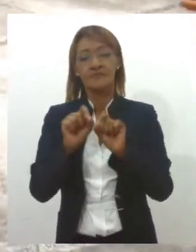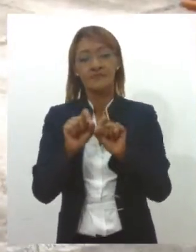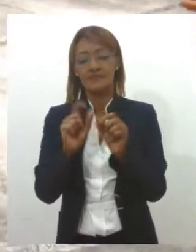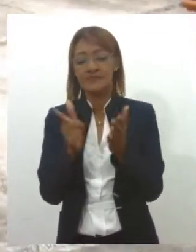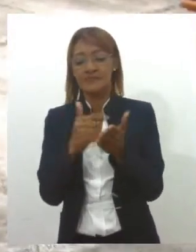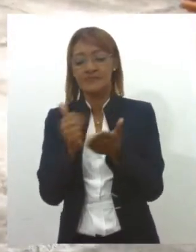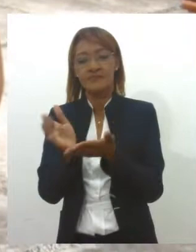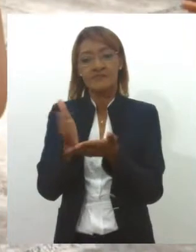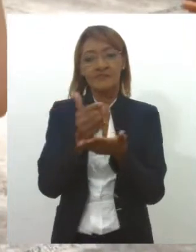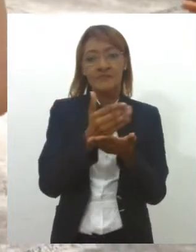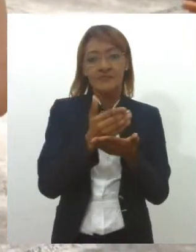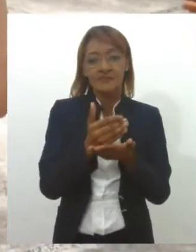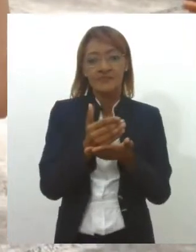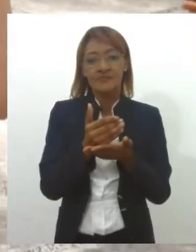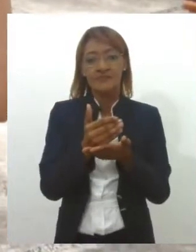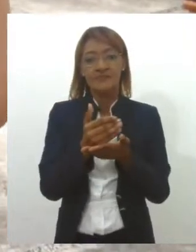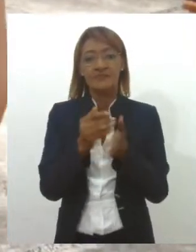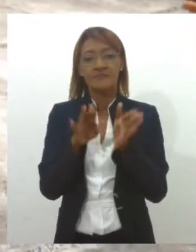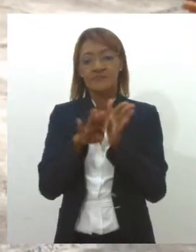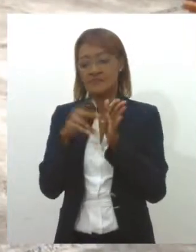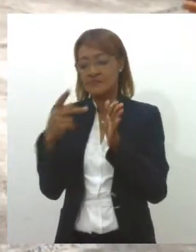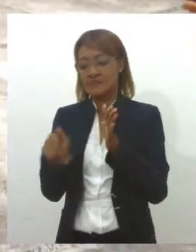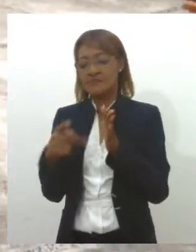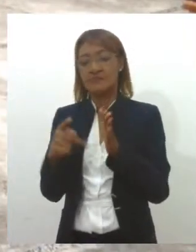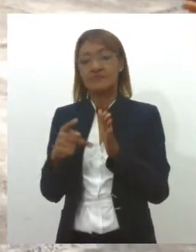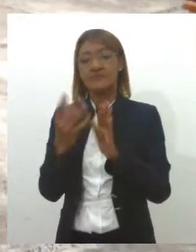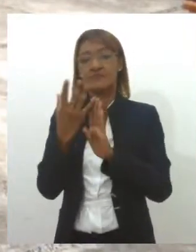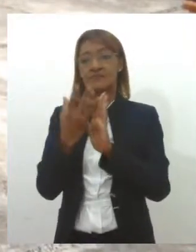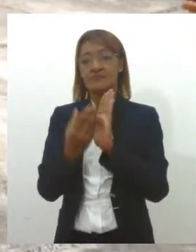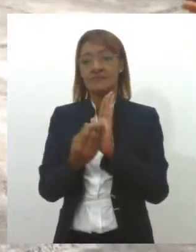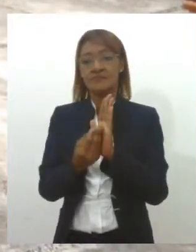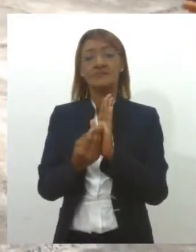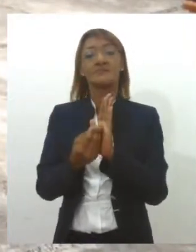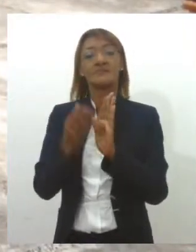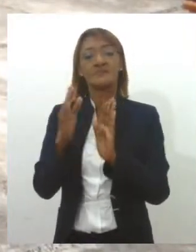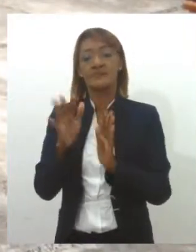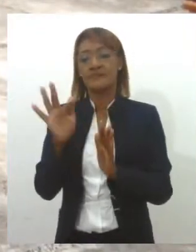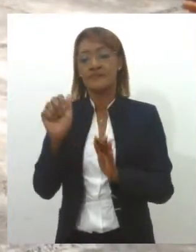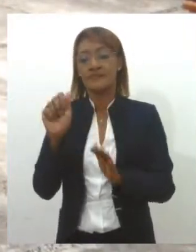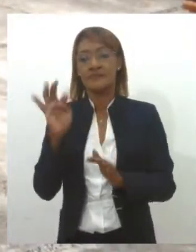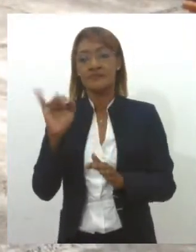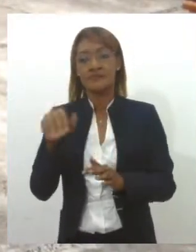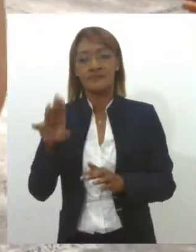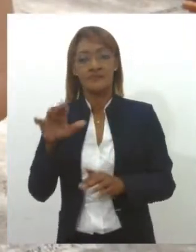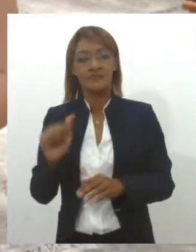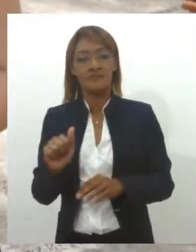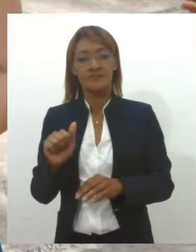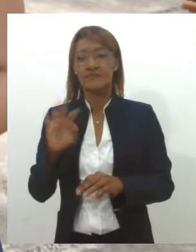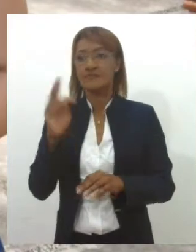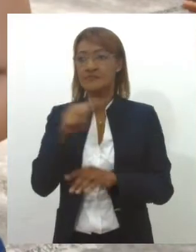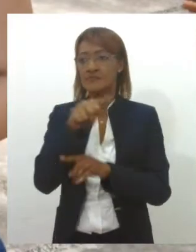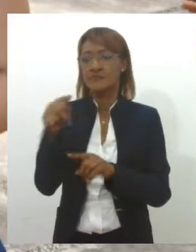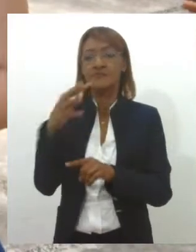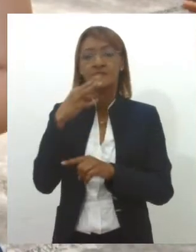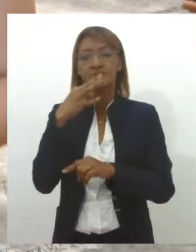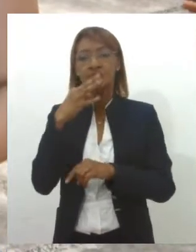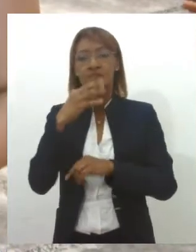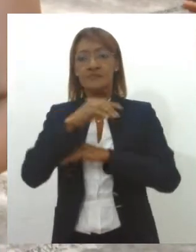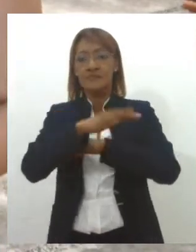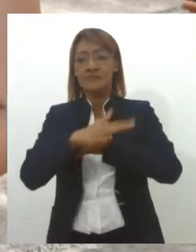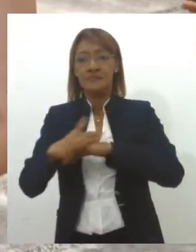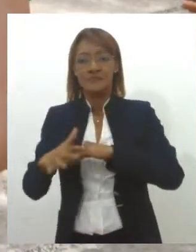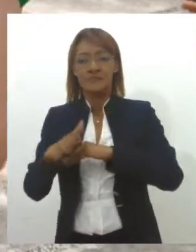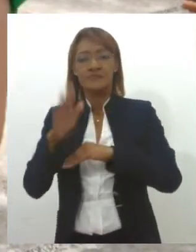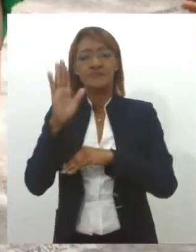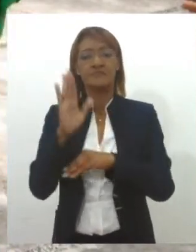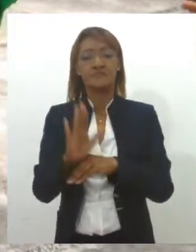livro vai voltar aqui para obra Nossa Senhora de Fátima que é que funciona na zona de expansão né isso é importante que as pessoas entendam e conheçam para que também